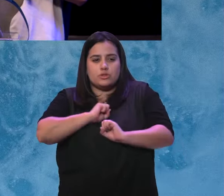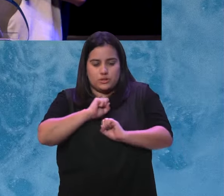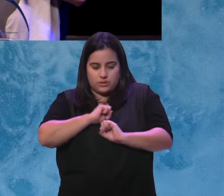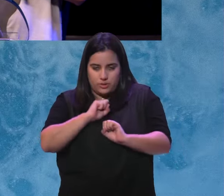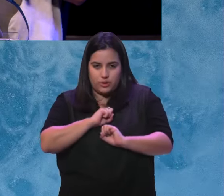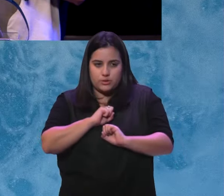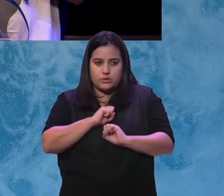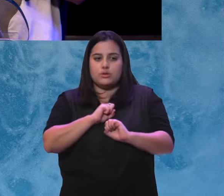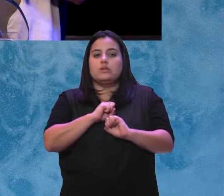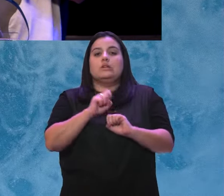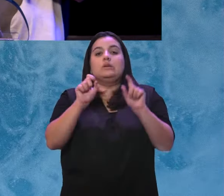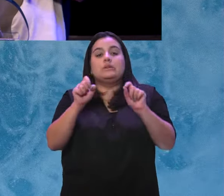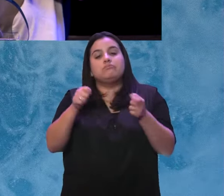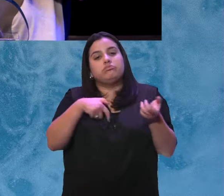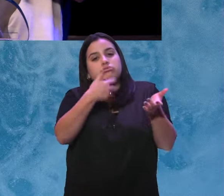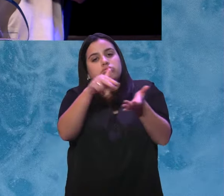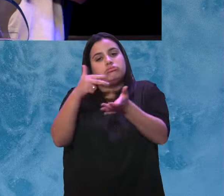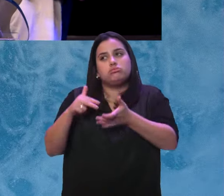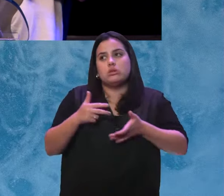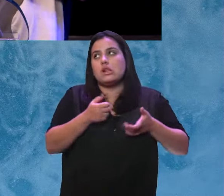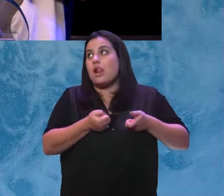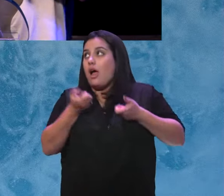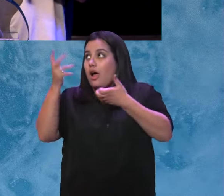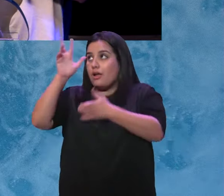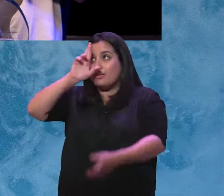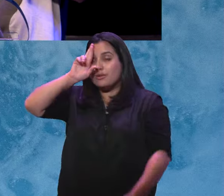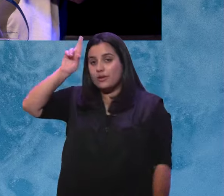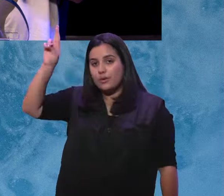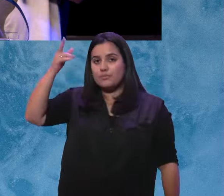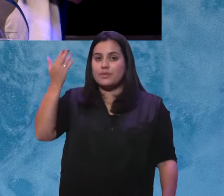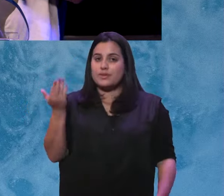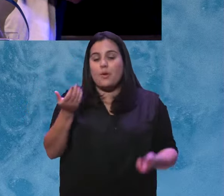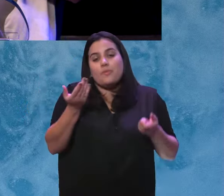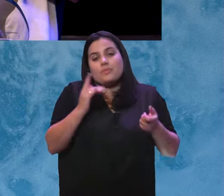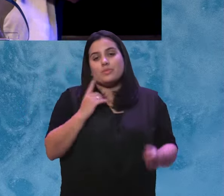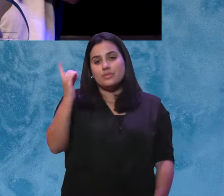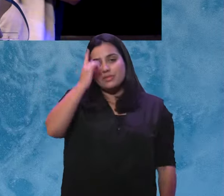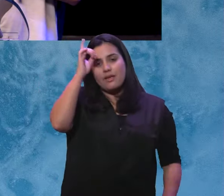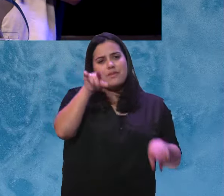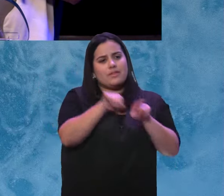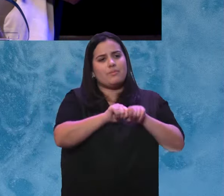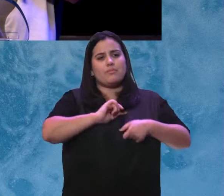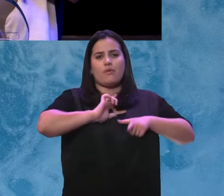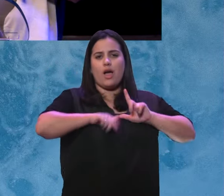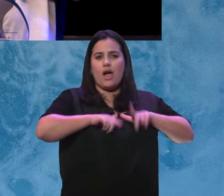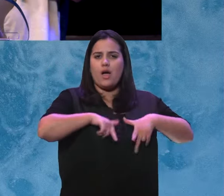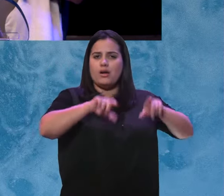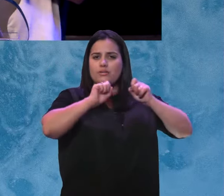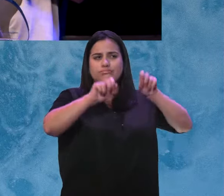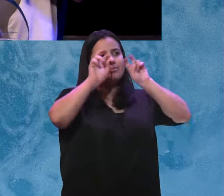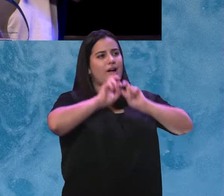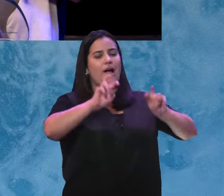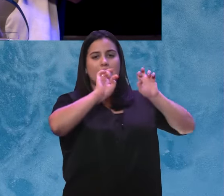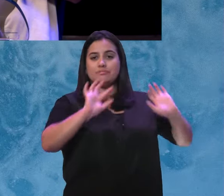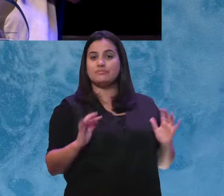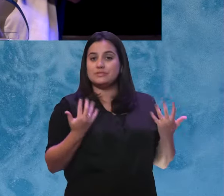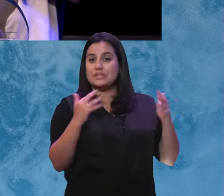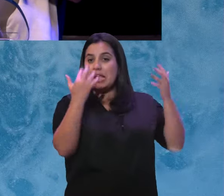forças diante do Senhor. Assim ele e todos os israelitas levavam a arca do Senhor com gritos de alegria e ao som